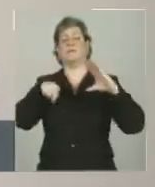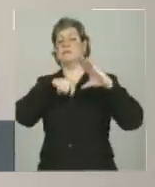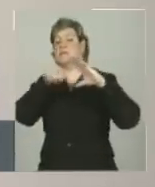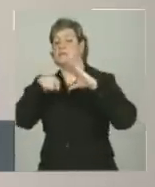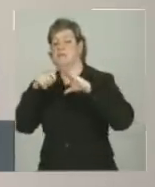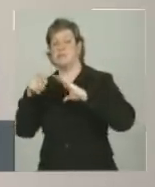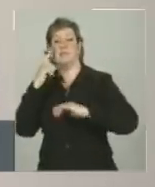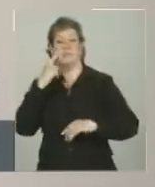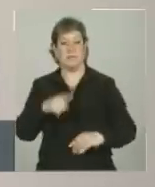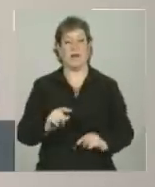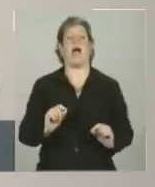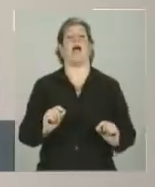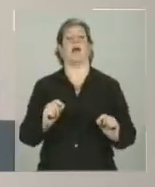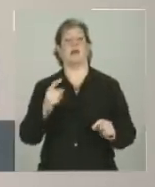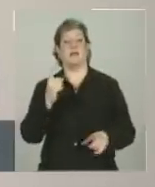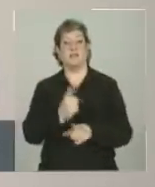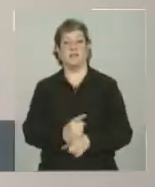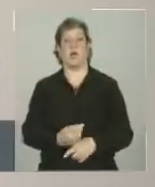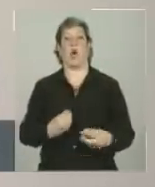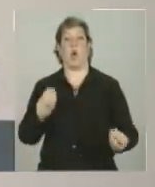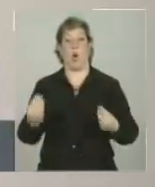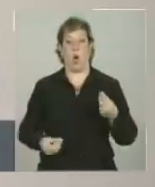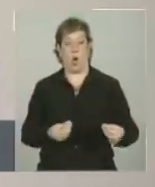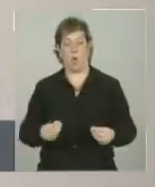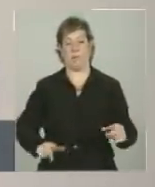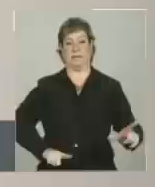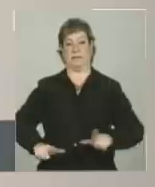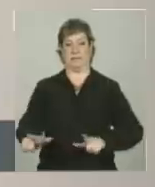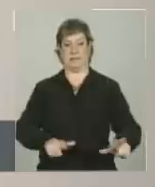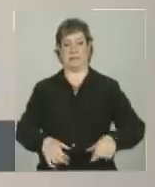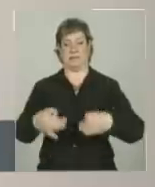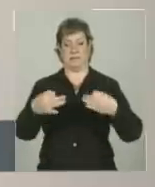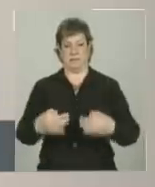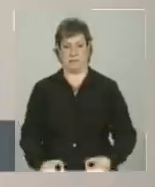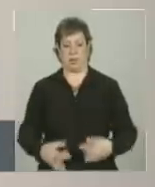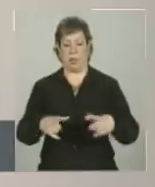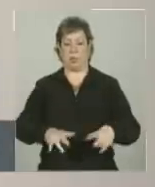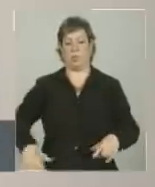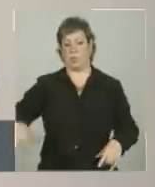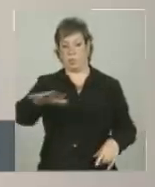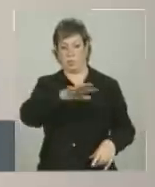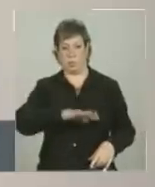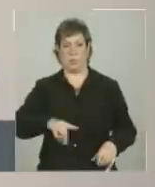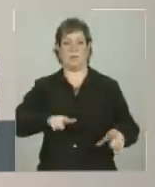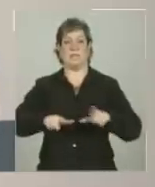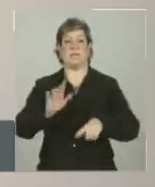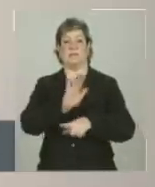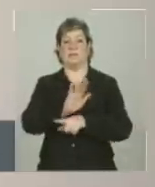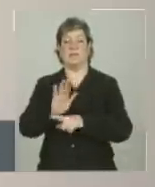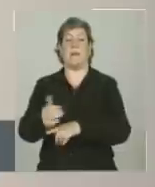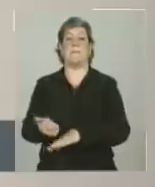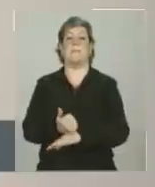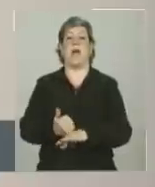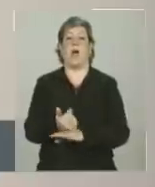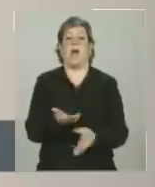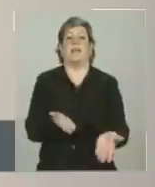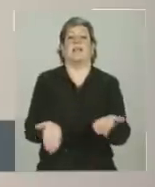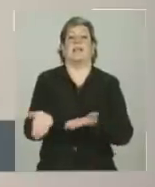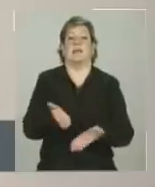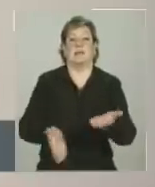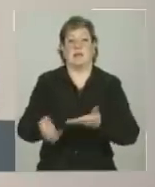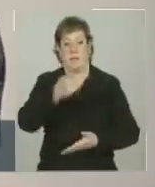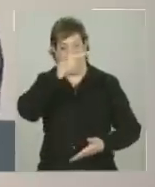que pudéssemos adotar várias medidas de gestão dos espaços e dos serviços para melhorar a situação